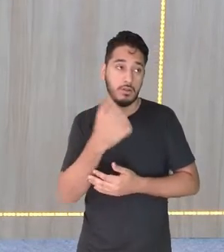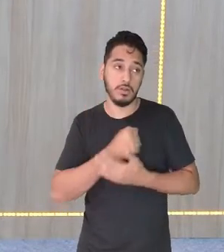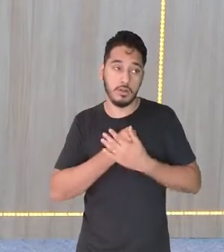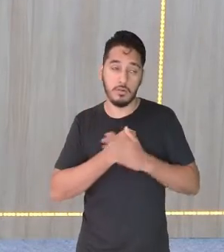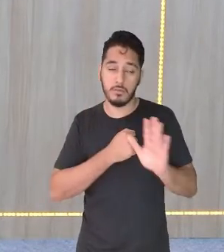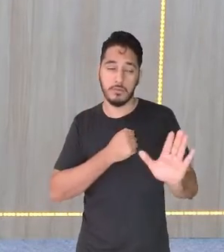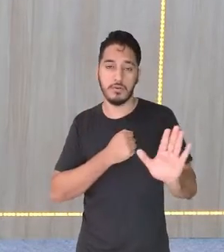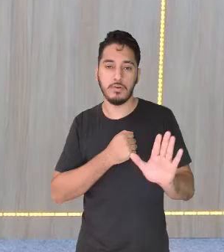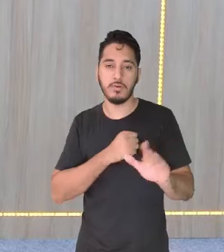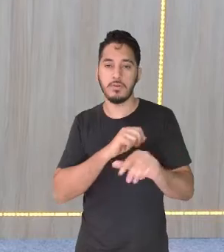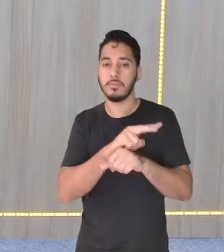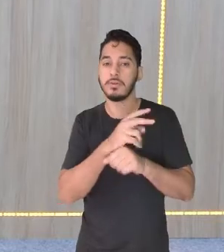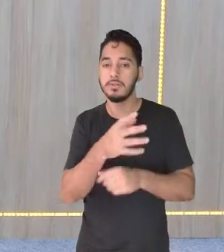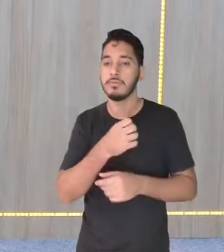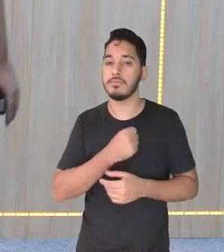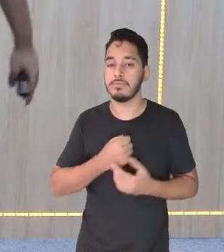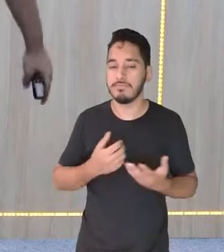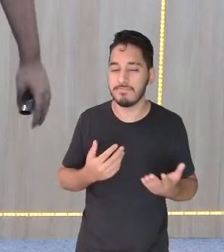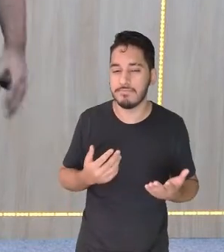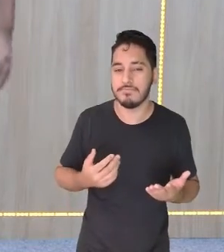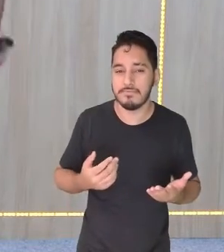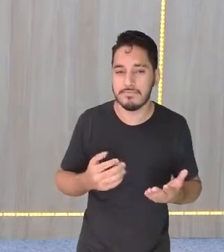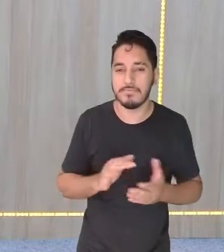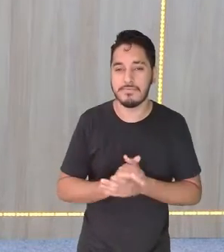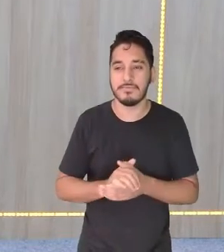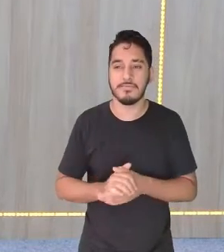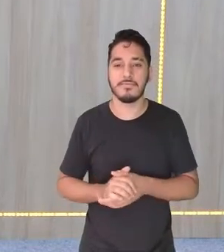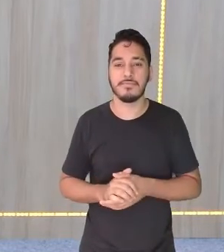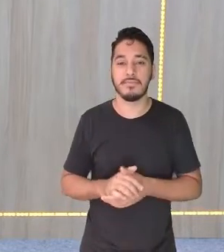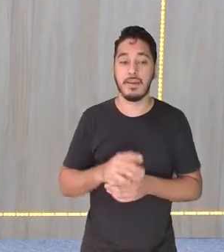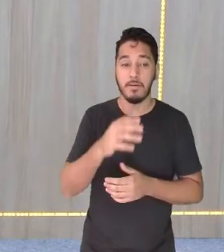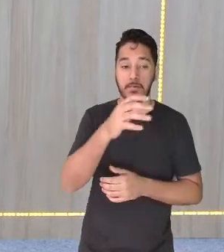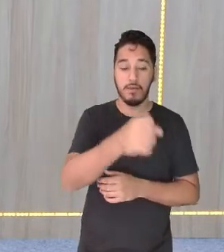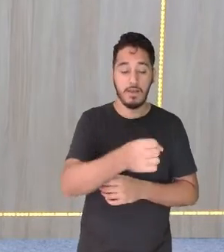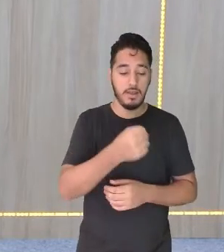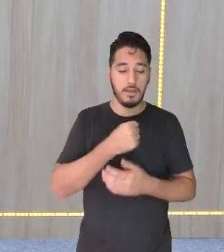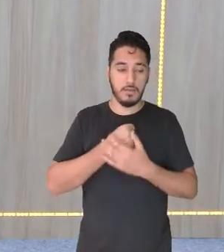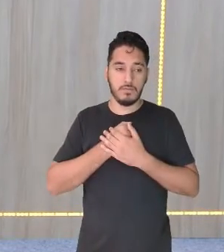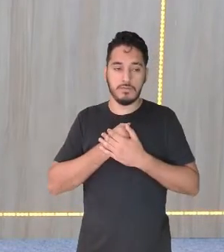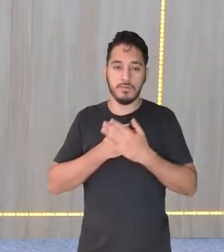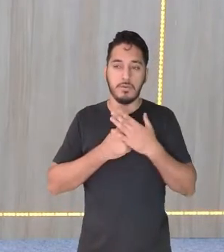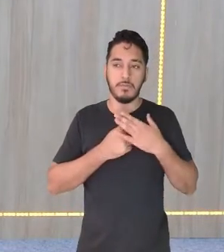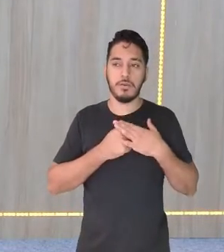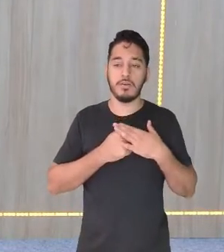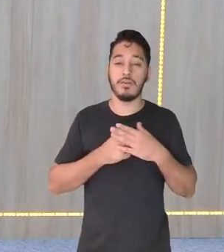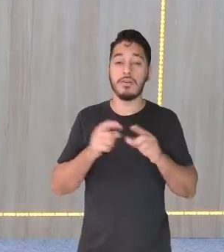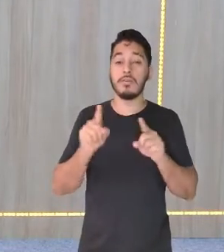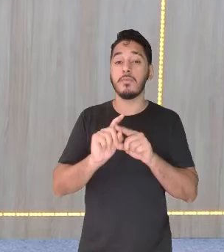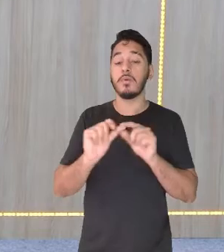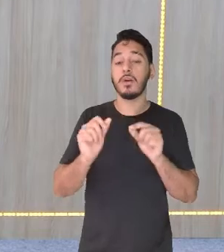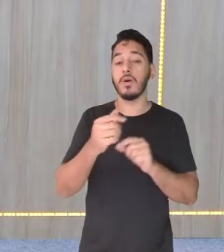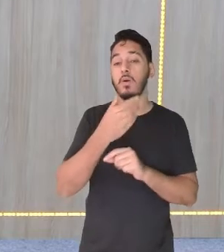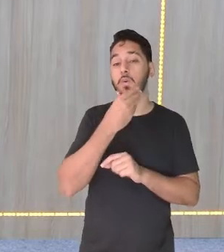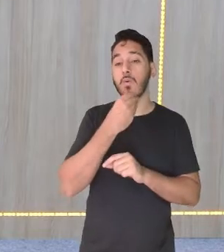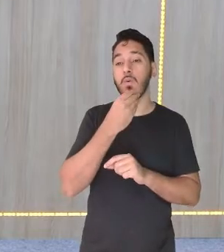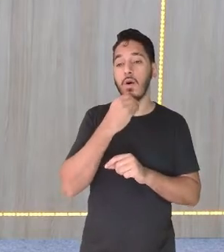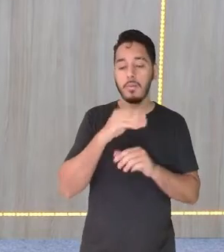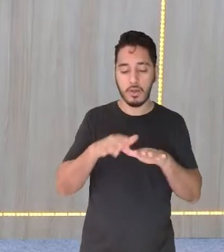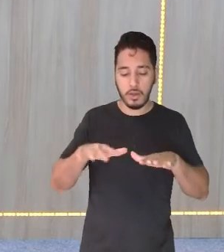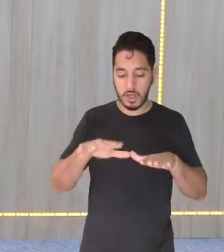Então o homem, quando ele se apropria do espaço geográfico e também vai